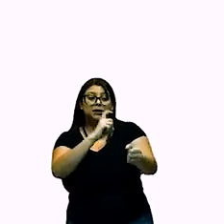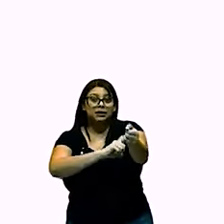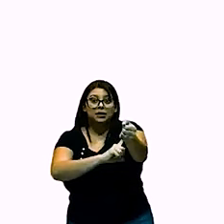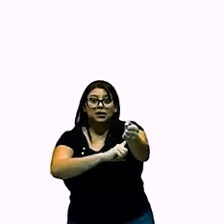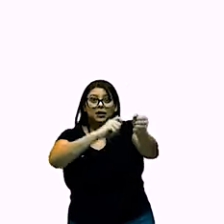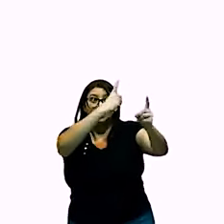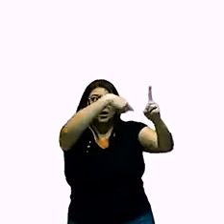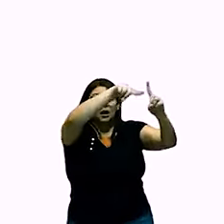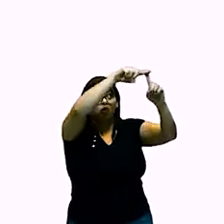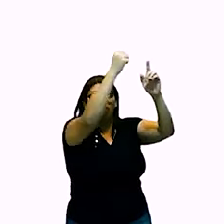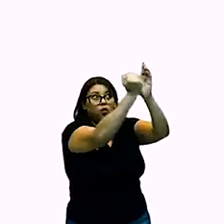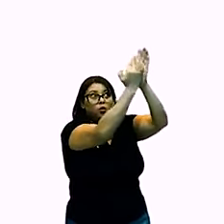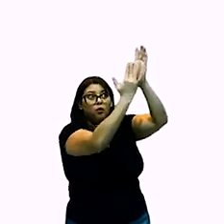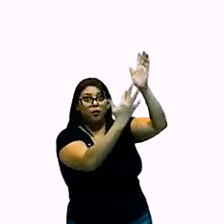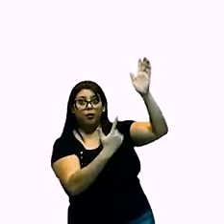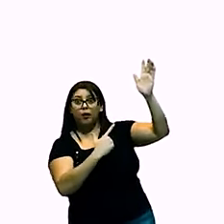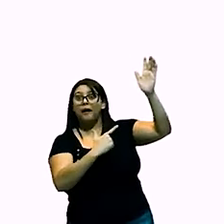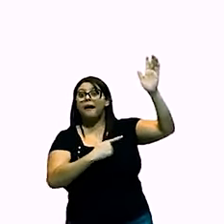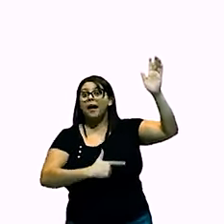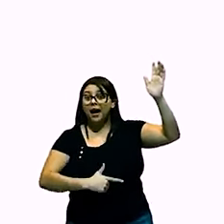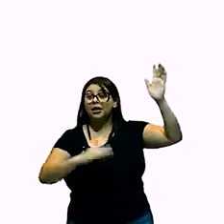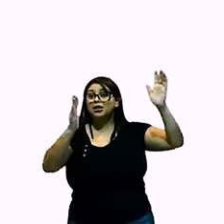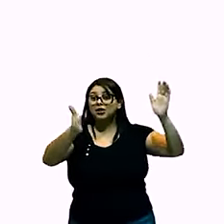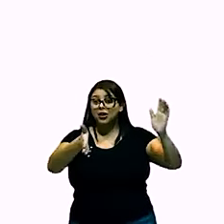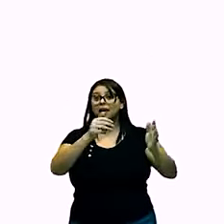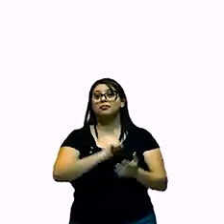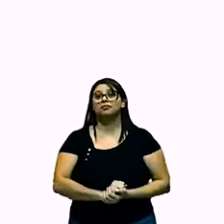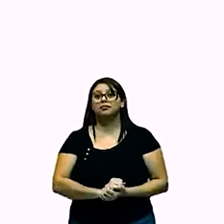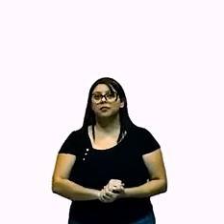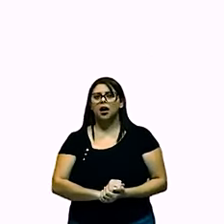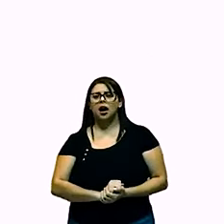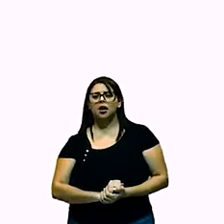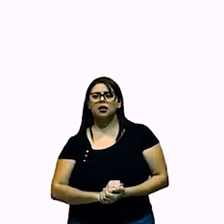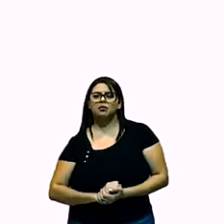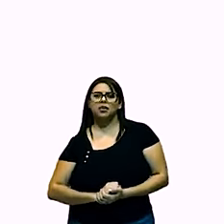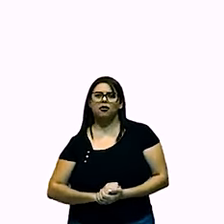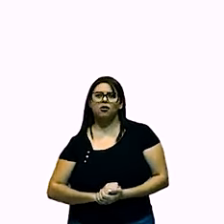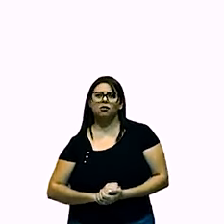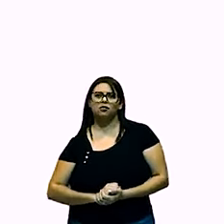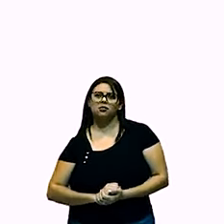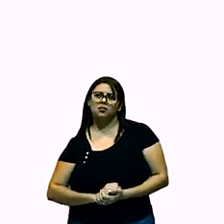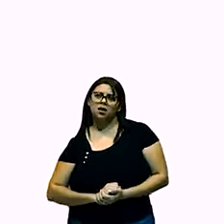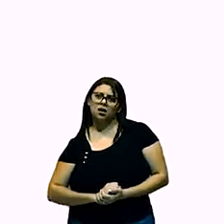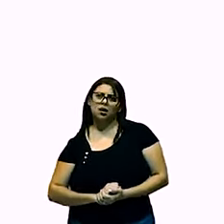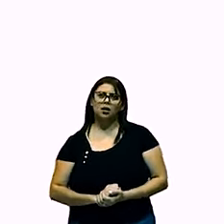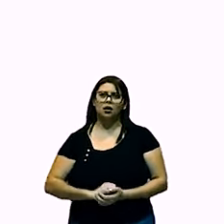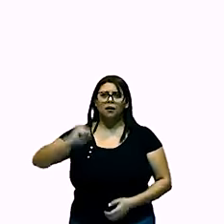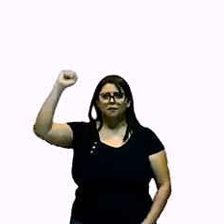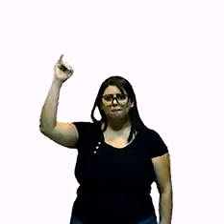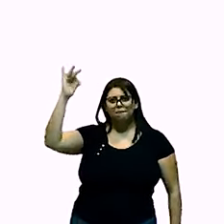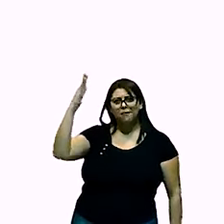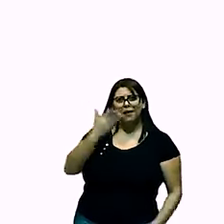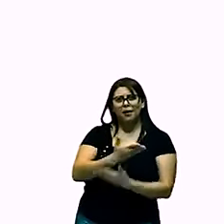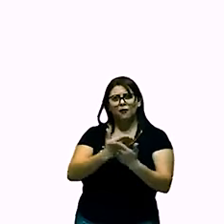porque pela graça vocês são salvos, mediante a fé, e isso não vem de vocês, é dom de Deus, não de obras, para que